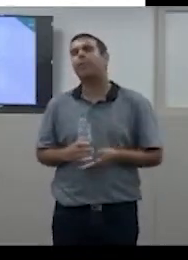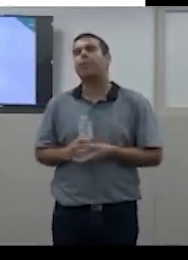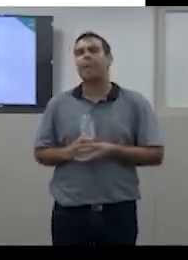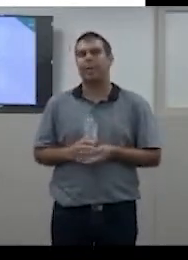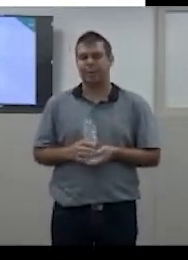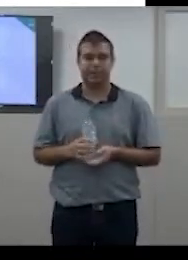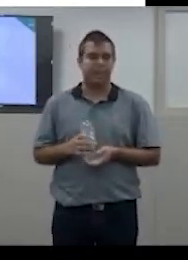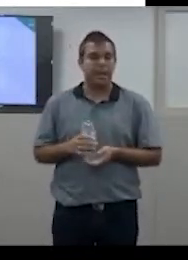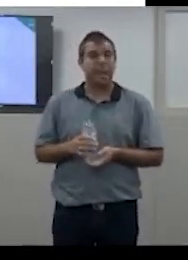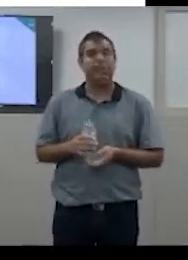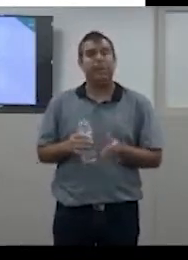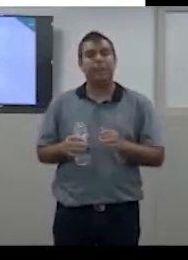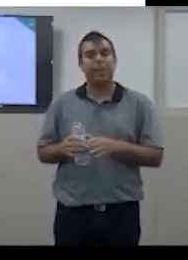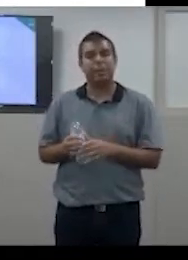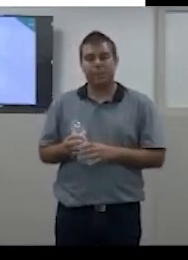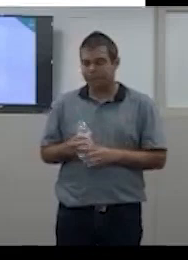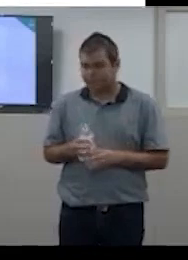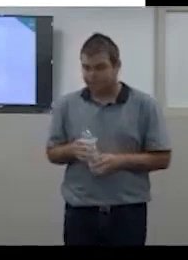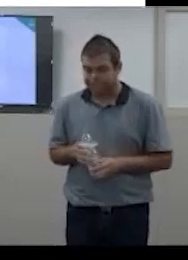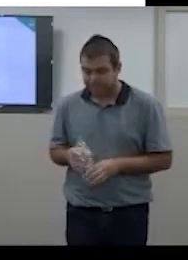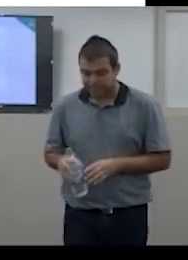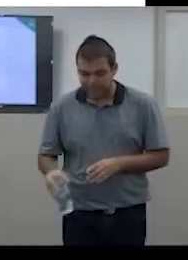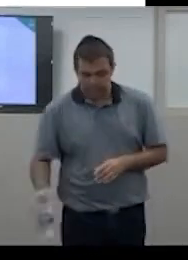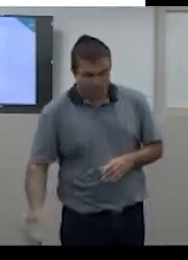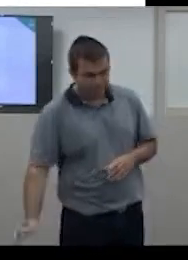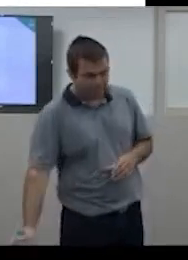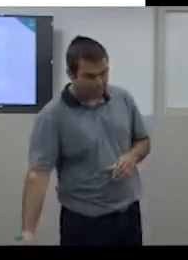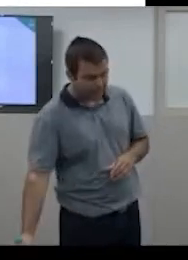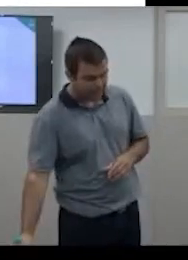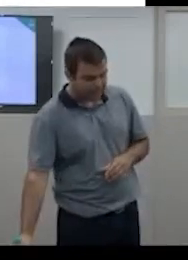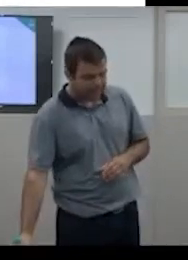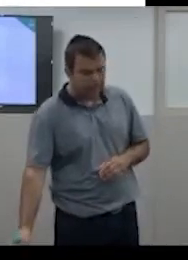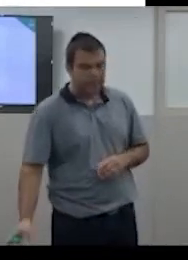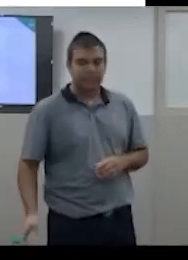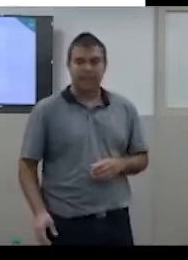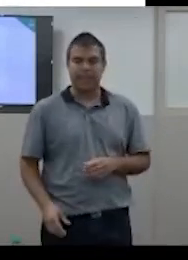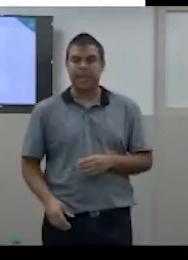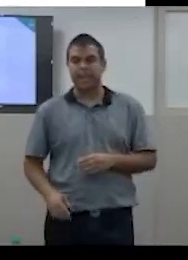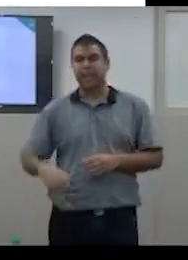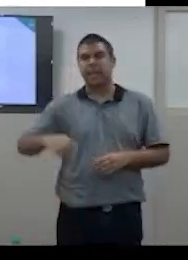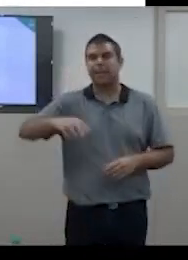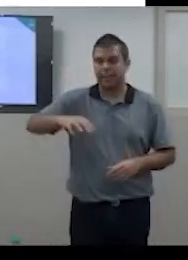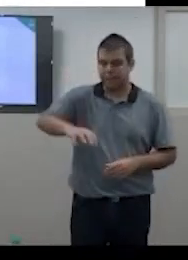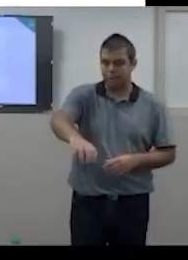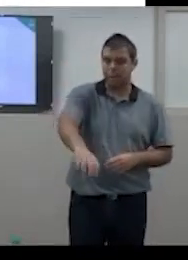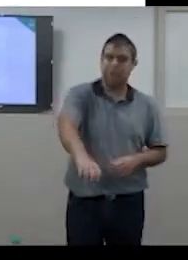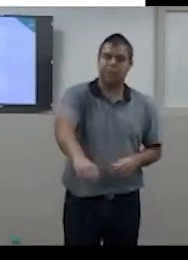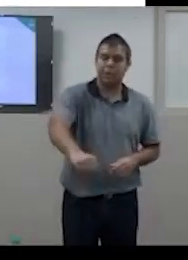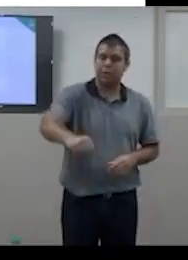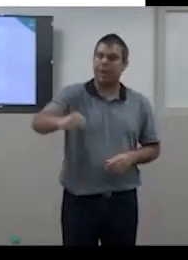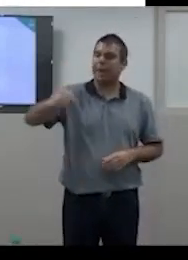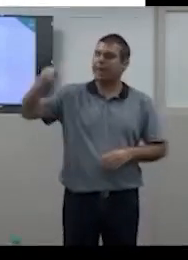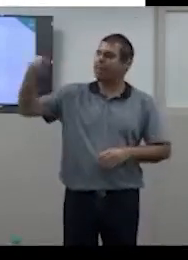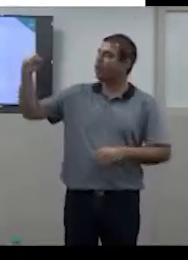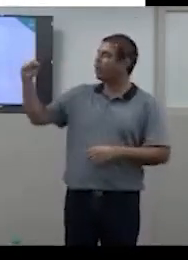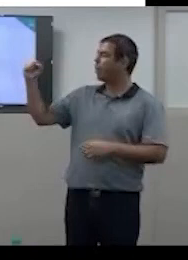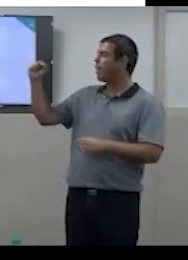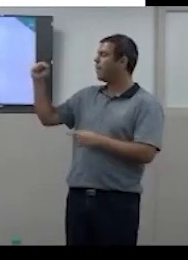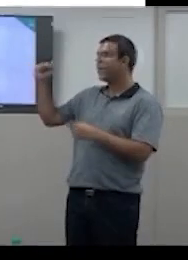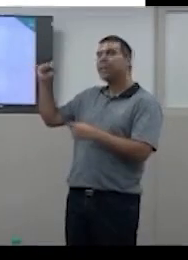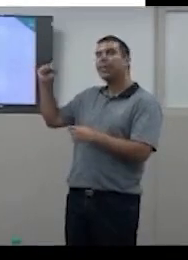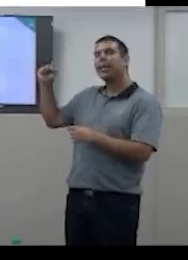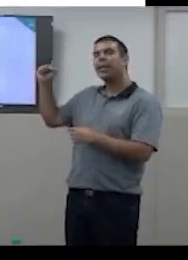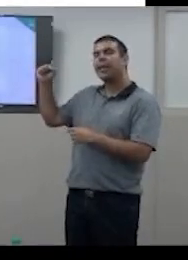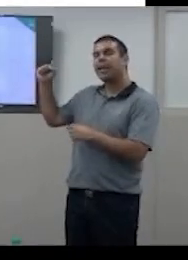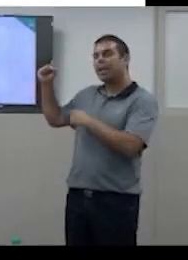e começo a fazer o macarrão. Passado algum tempo, eu pego pela tampa da panela, assim, eu tiro ela e